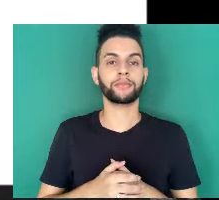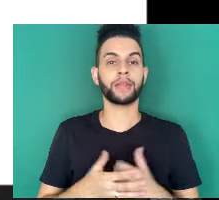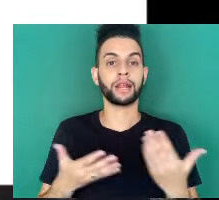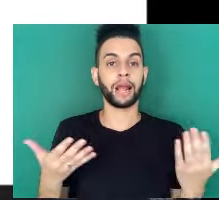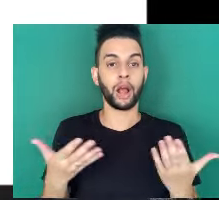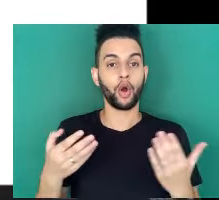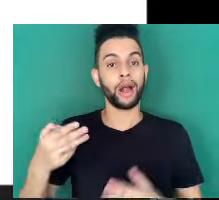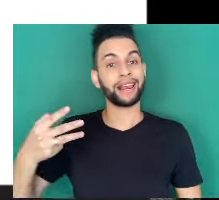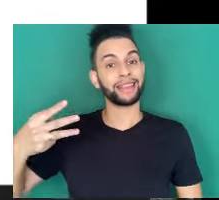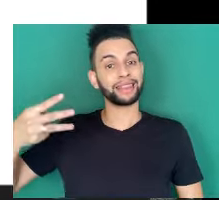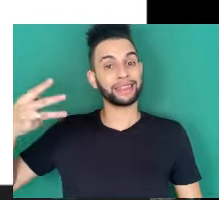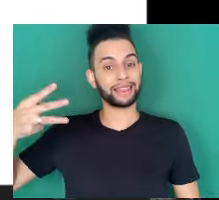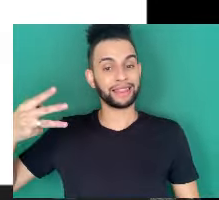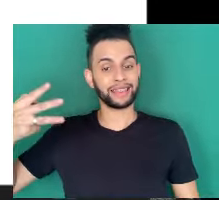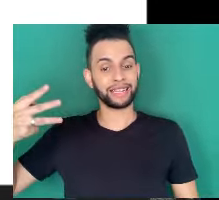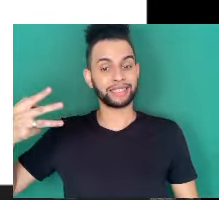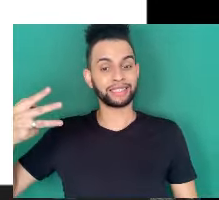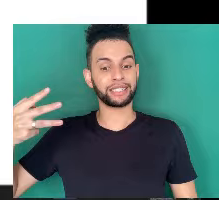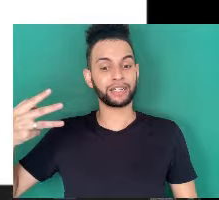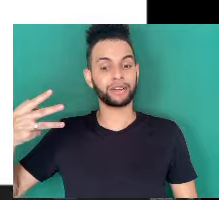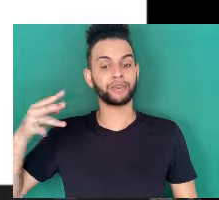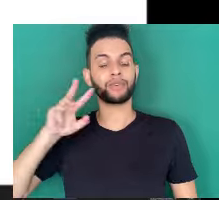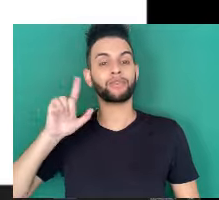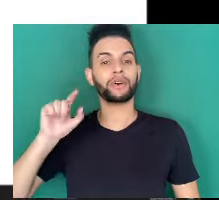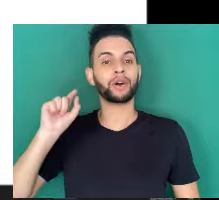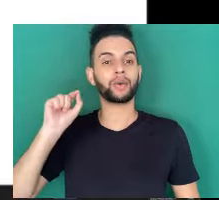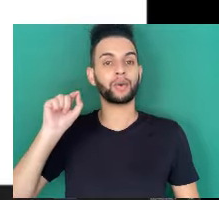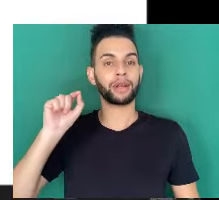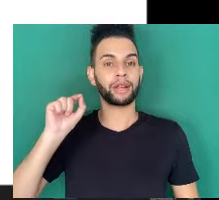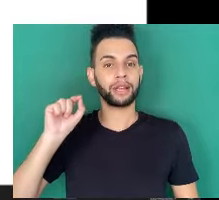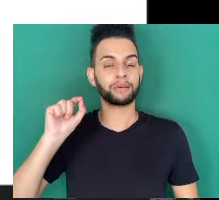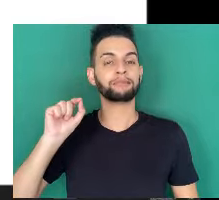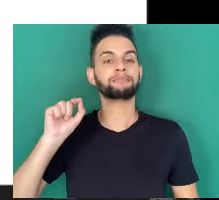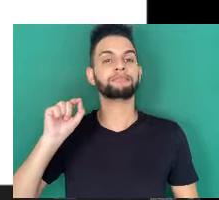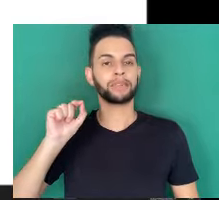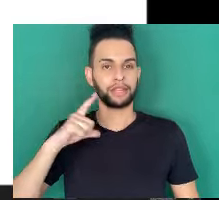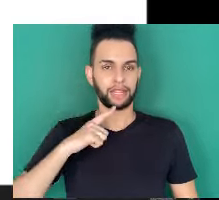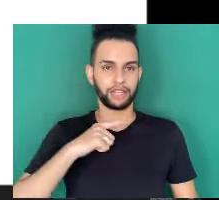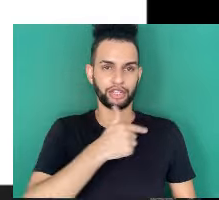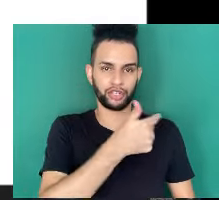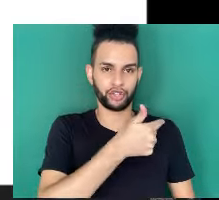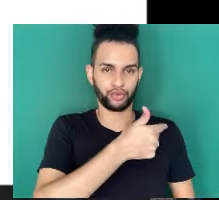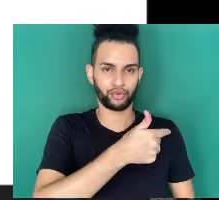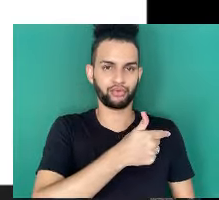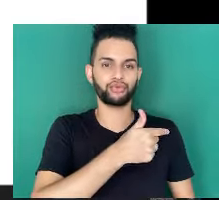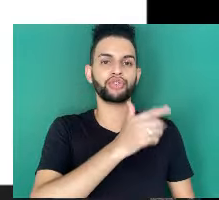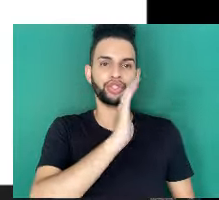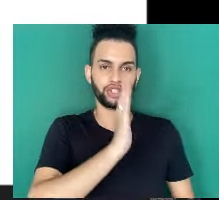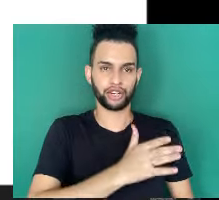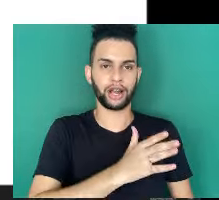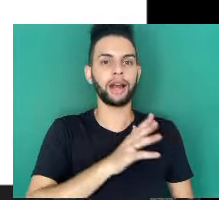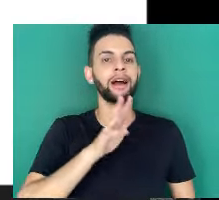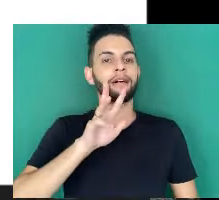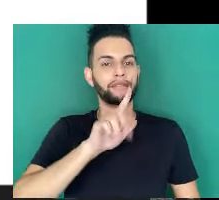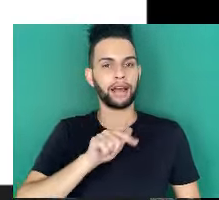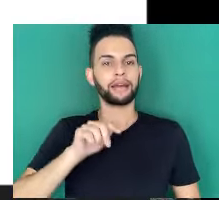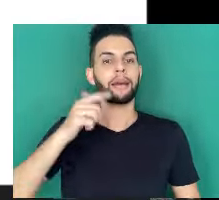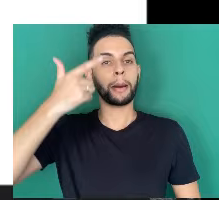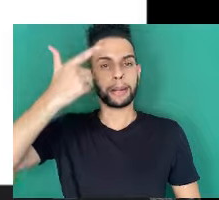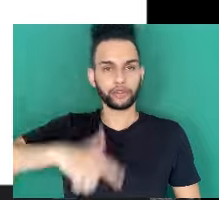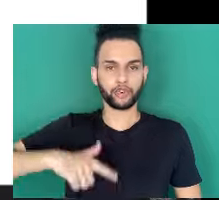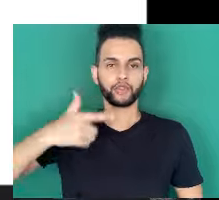pegar o segundo e vou fazer incidir 25% em cima desse